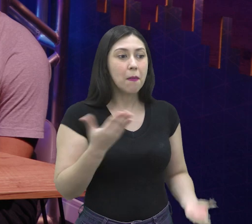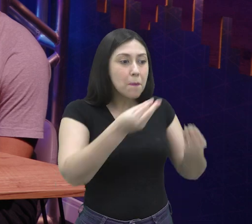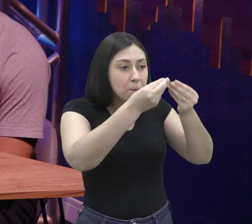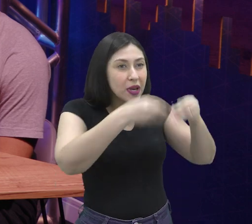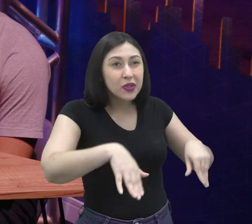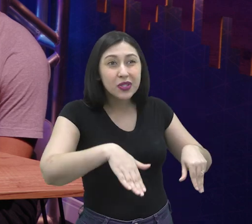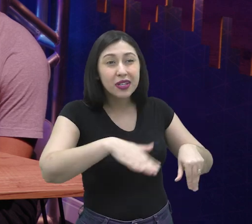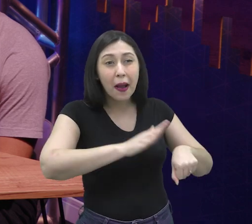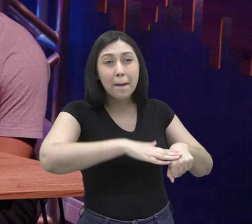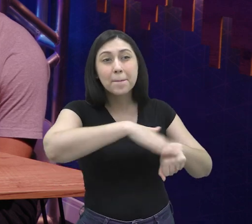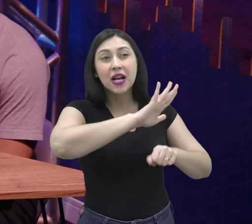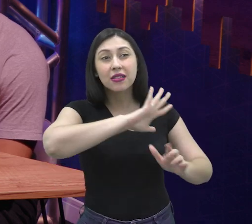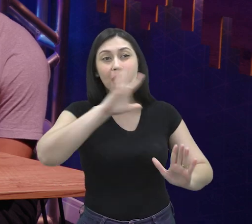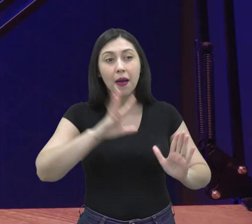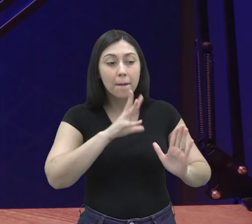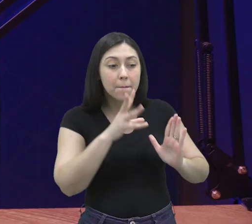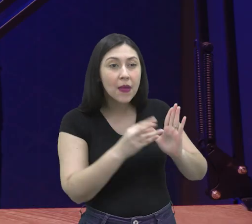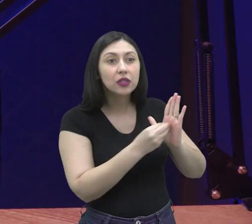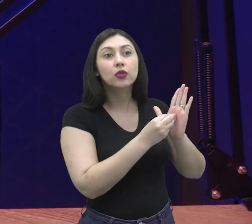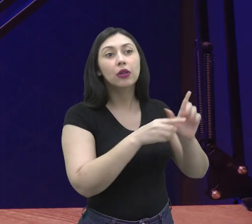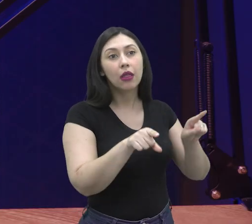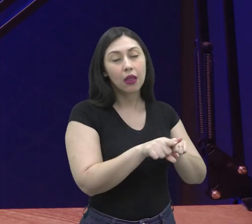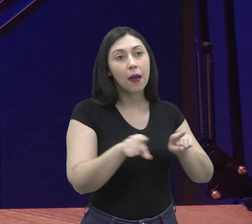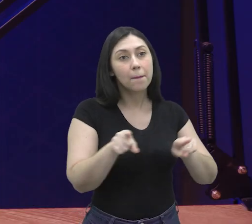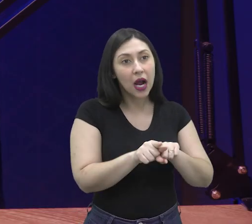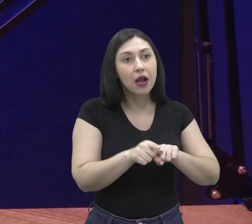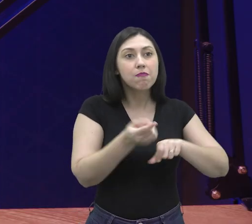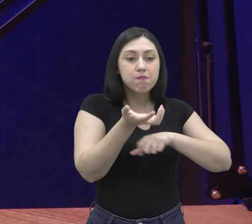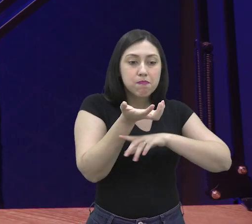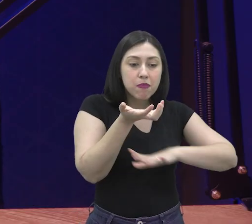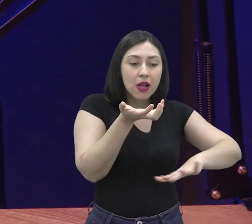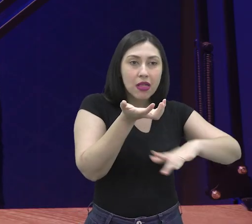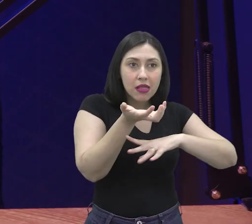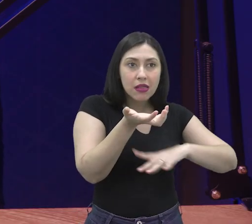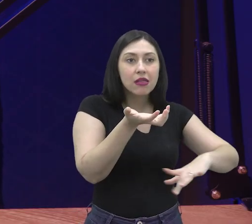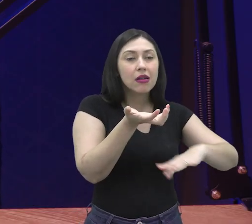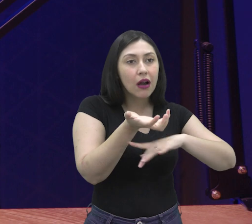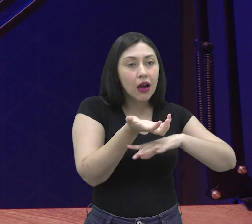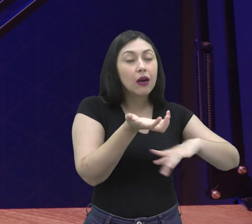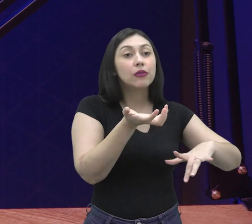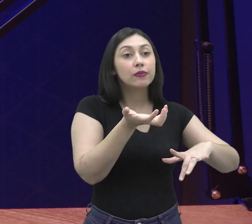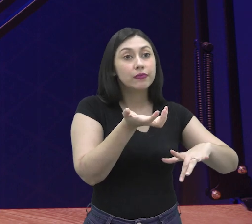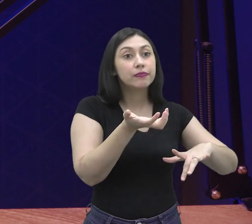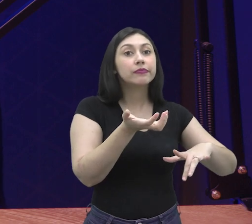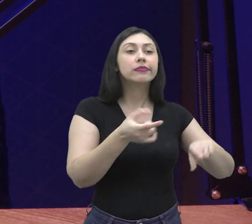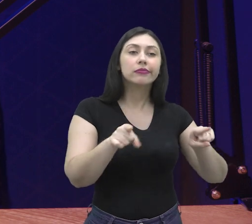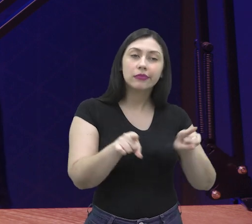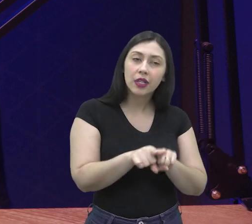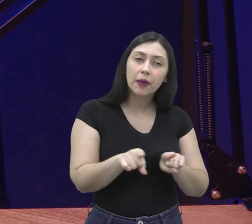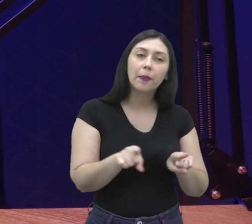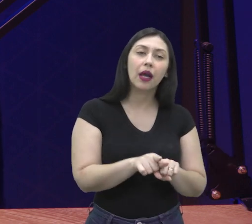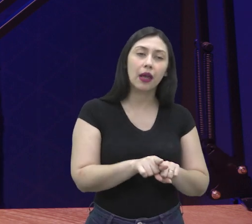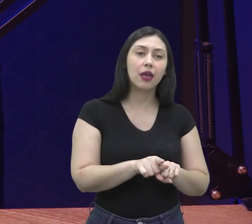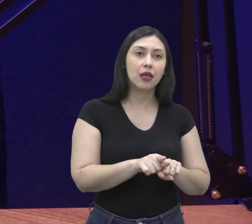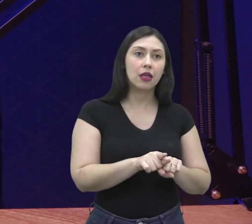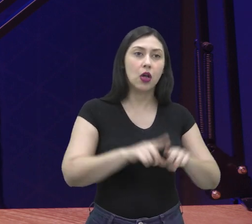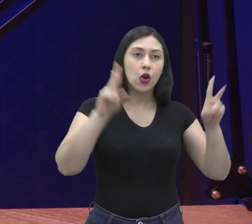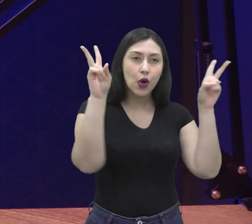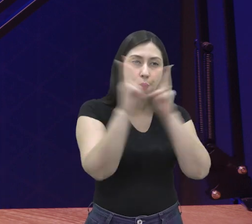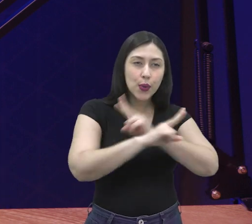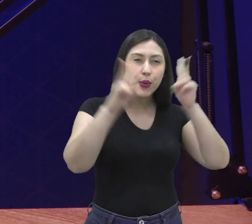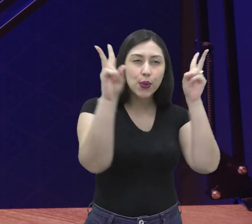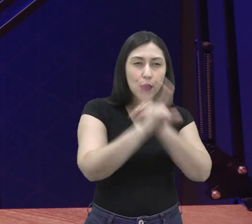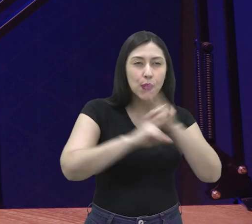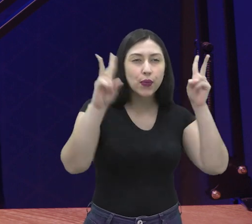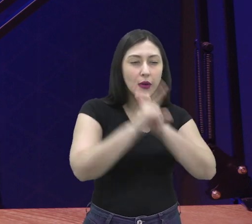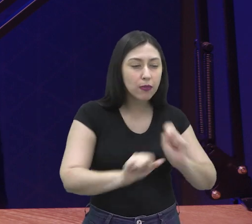das queimadas, são a Amazônia e o Pantanal, neste momento, né, aqui no Brasil. Então, a gente tem também as correntes de ar que